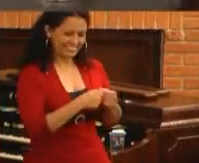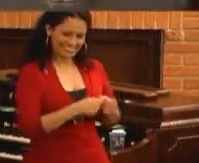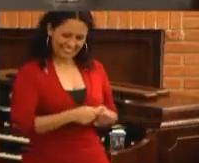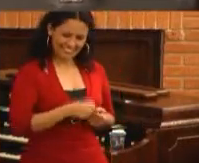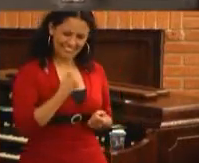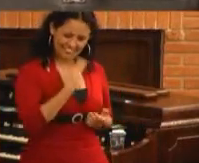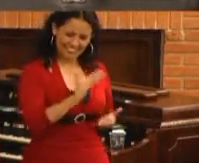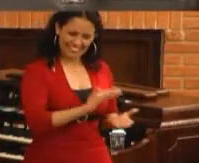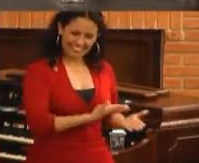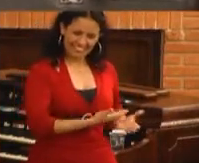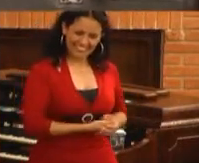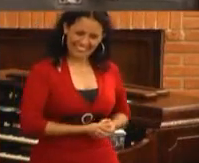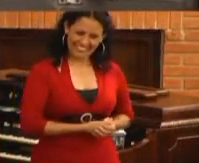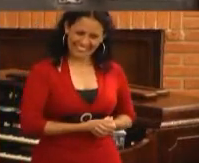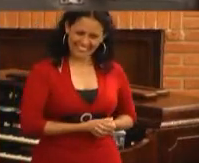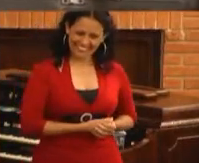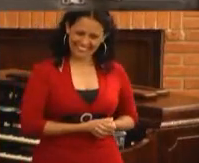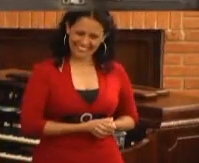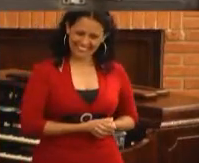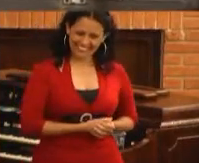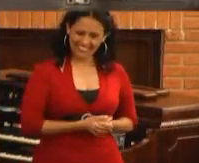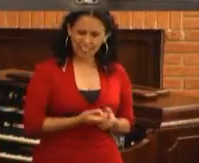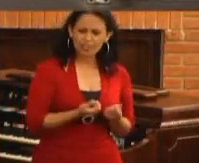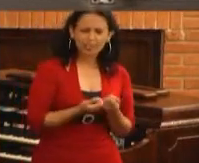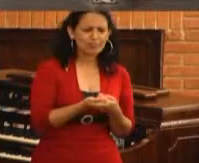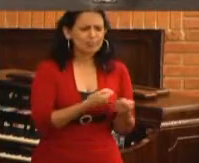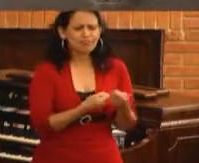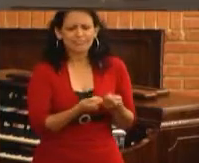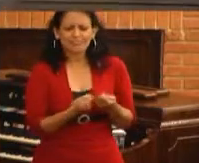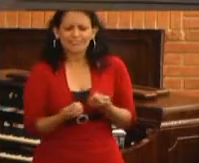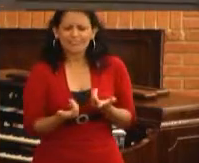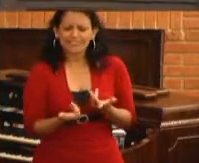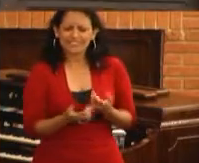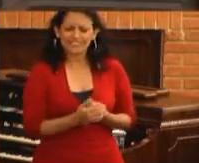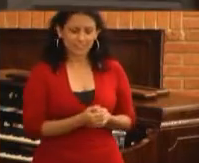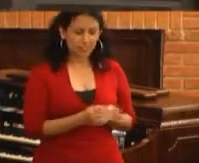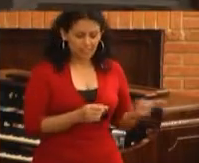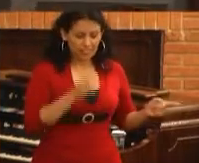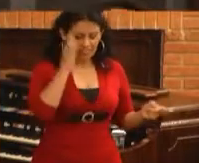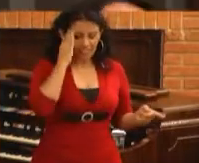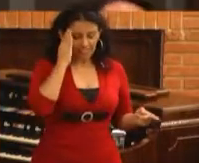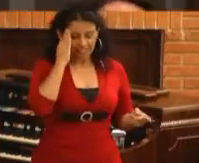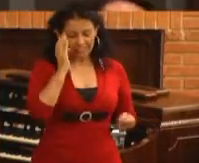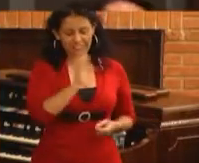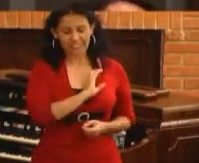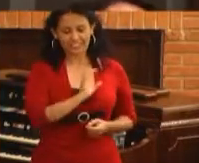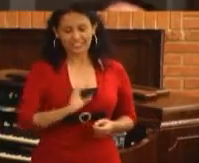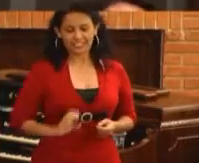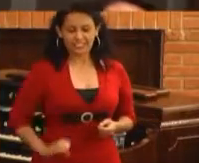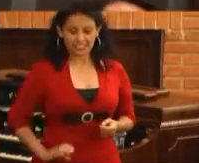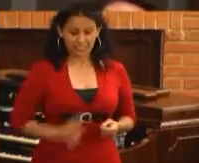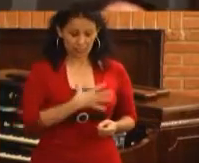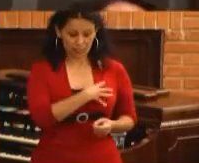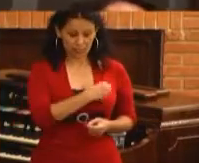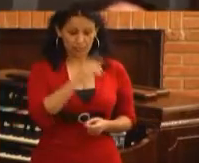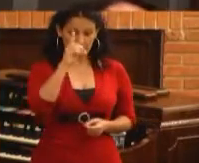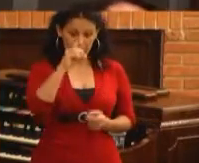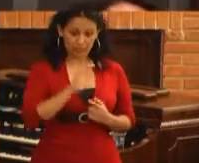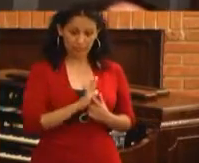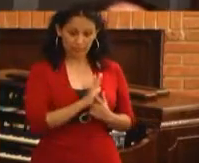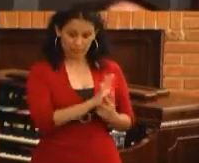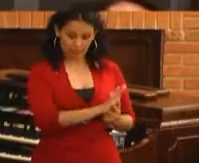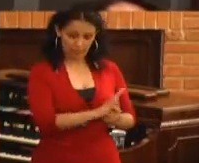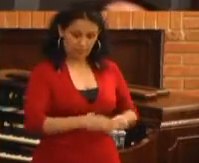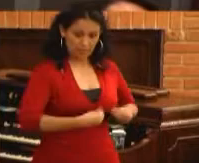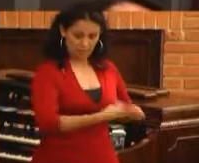Você vai bem? Bons negócios? Você sabia que Cristo, o Filho de Deus, se manifestou